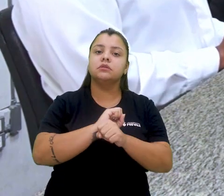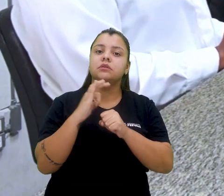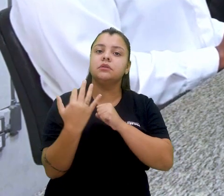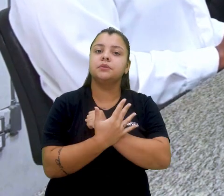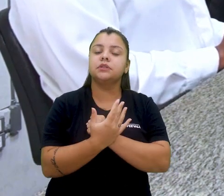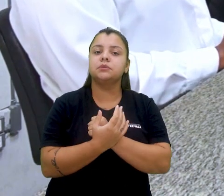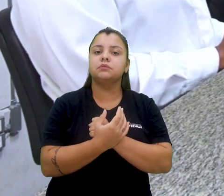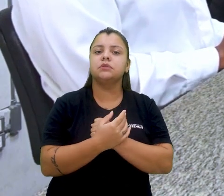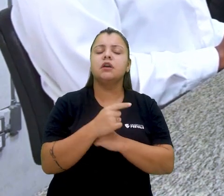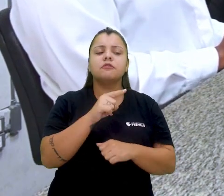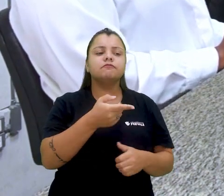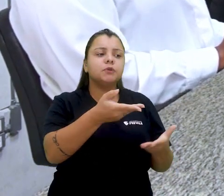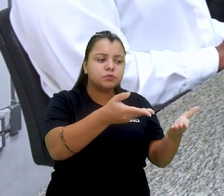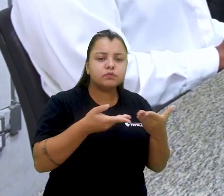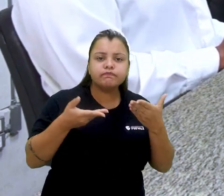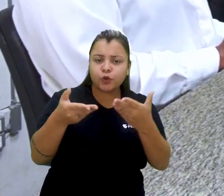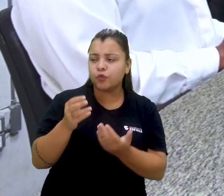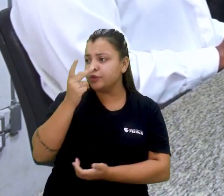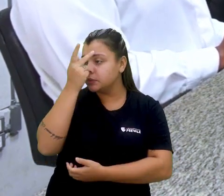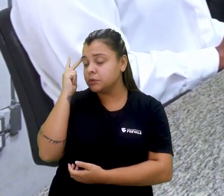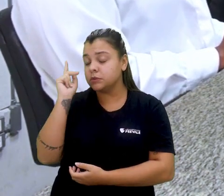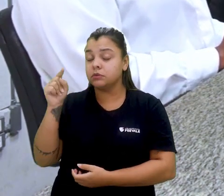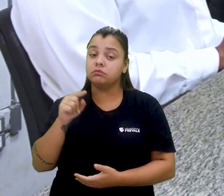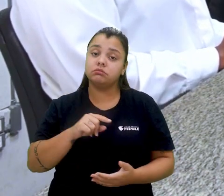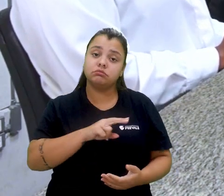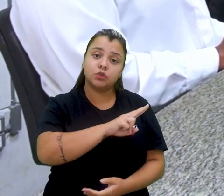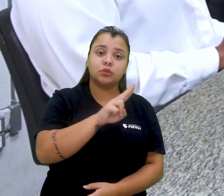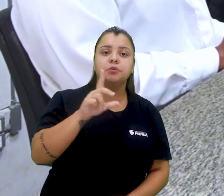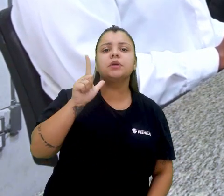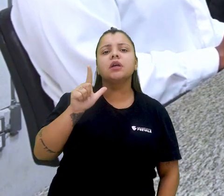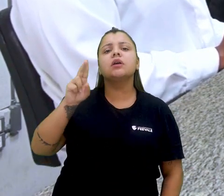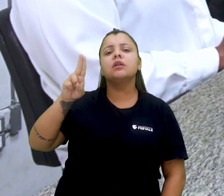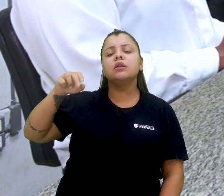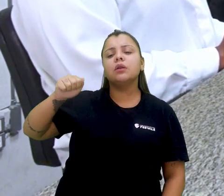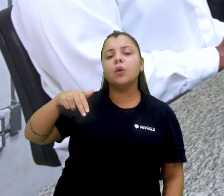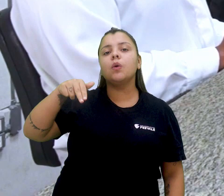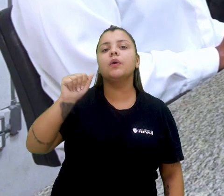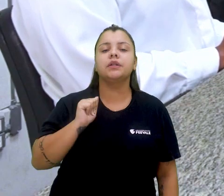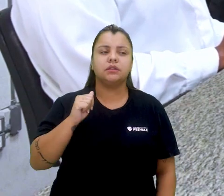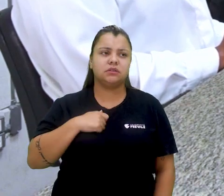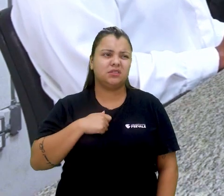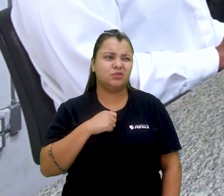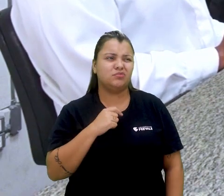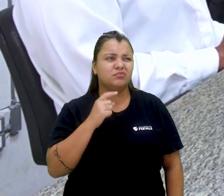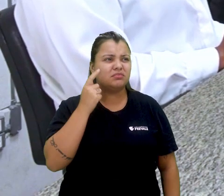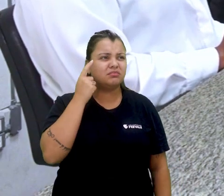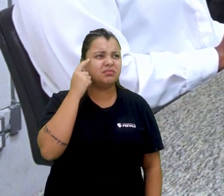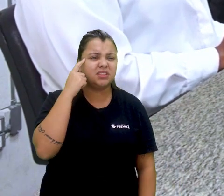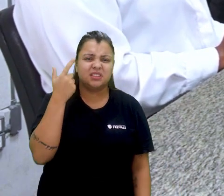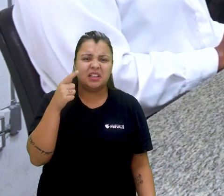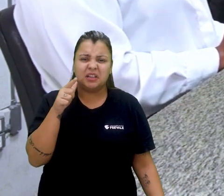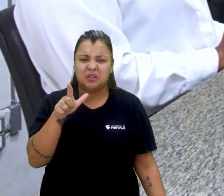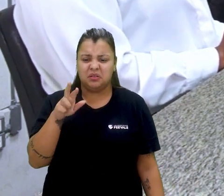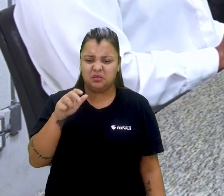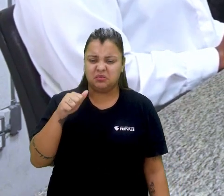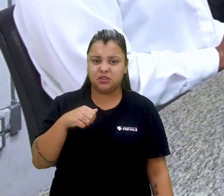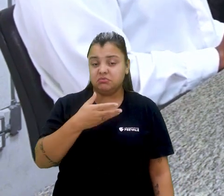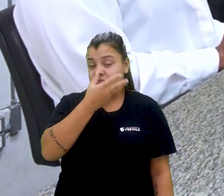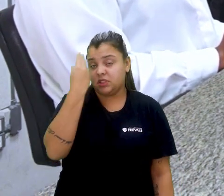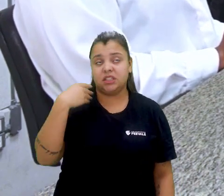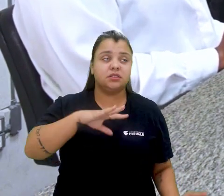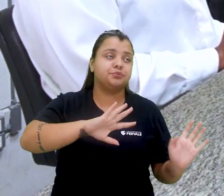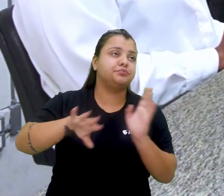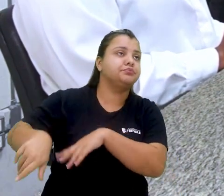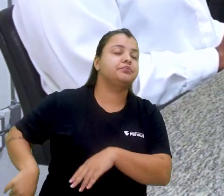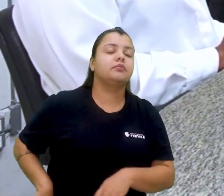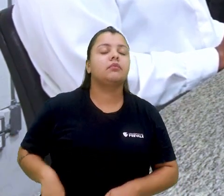vamos convidar umas pessoas e tal e tal e ela deu o nome da Luana mas eu eu não não liguei o nome a pessoa daí passou e tal um